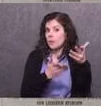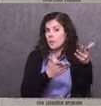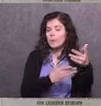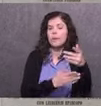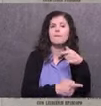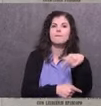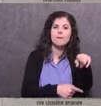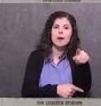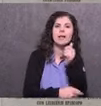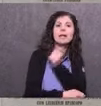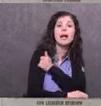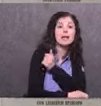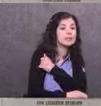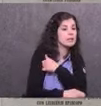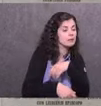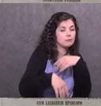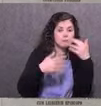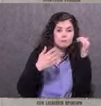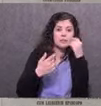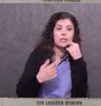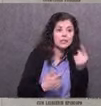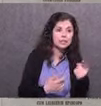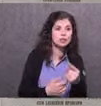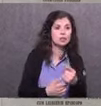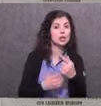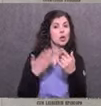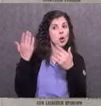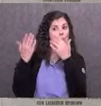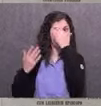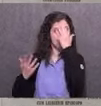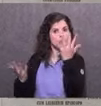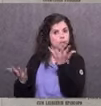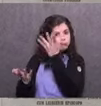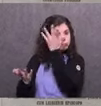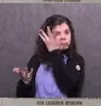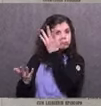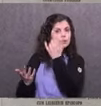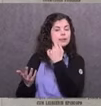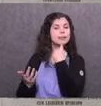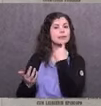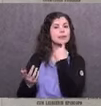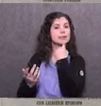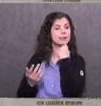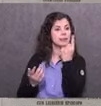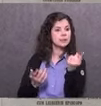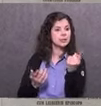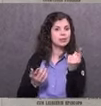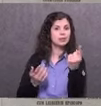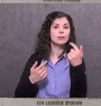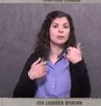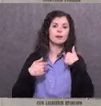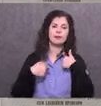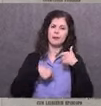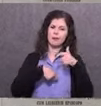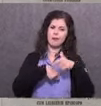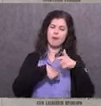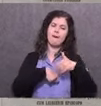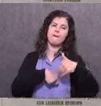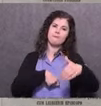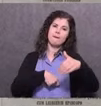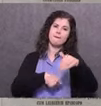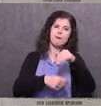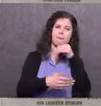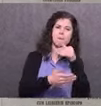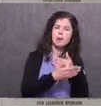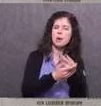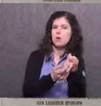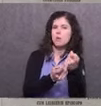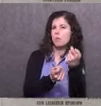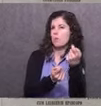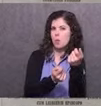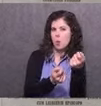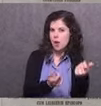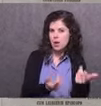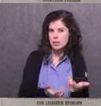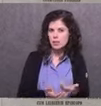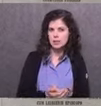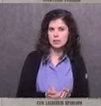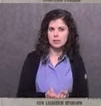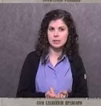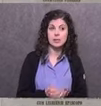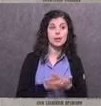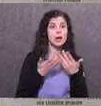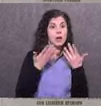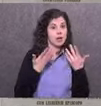dizei-lhe: o mestre manda dizer, o meu tempo está próximo. É em